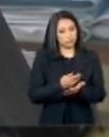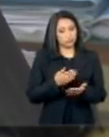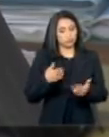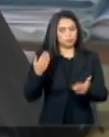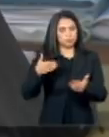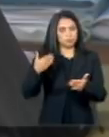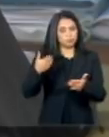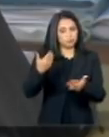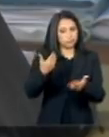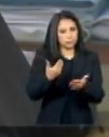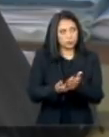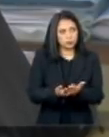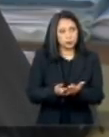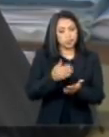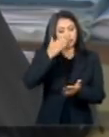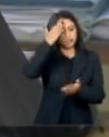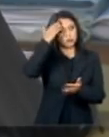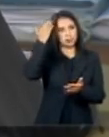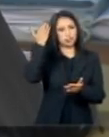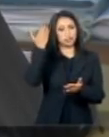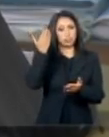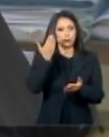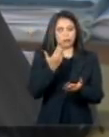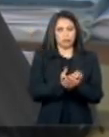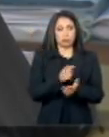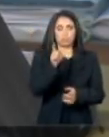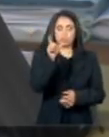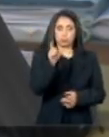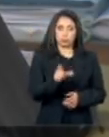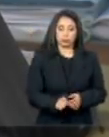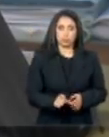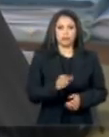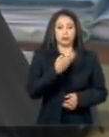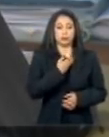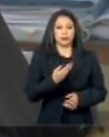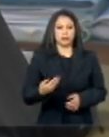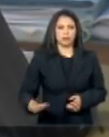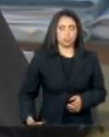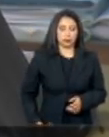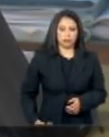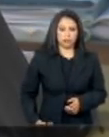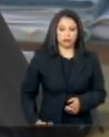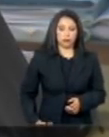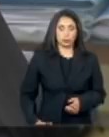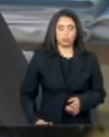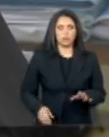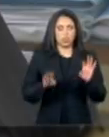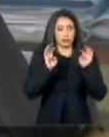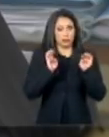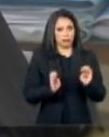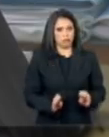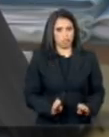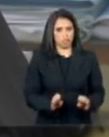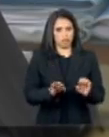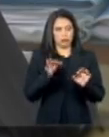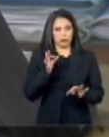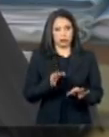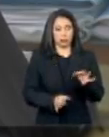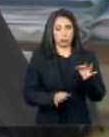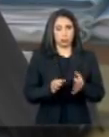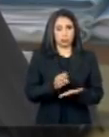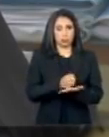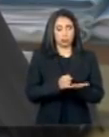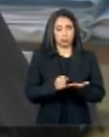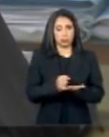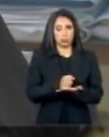ea confiança do cidadão nos atos do poder público como projeção ético jurídica do princípio da